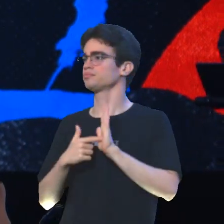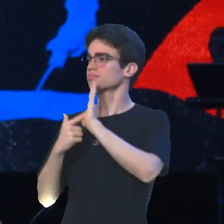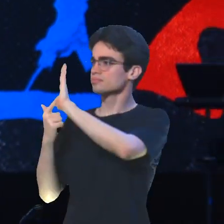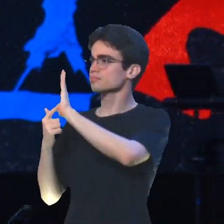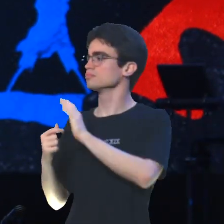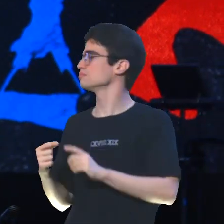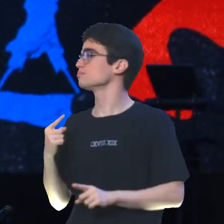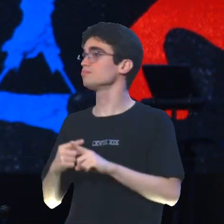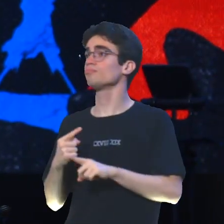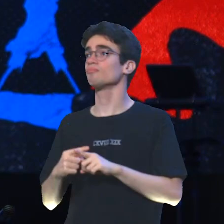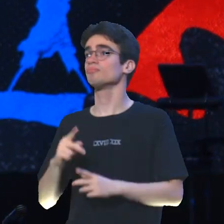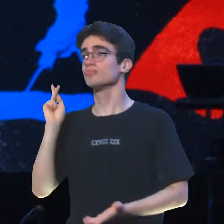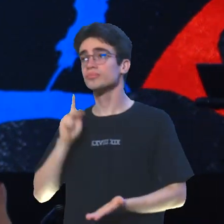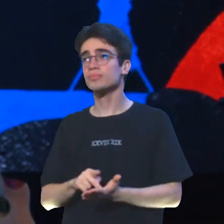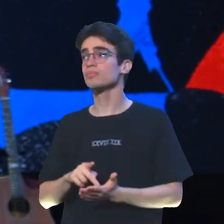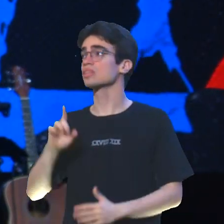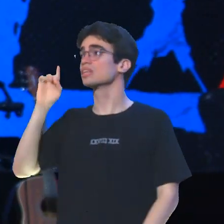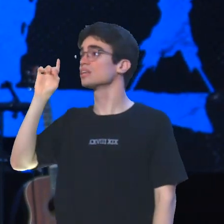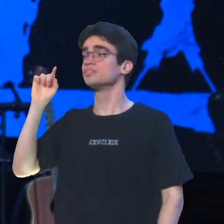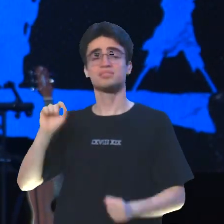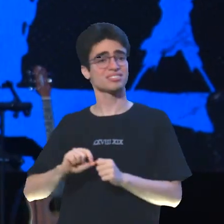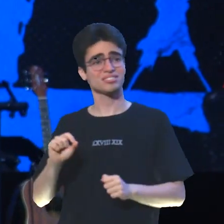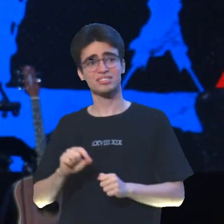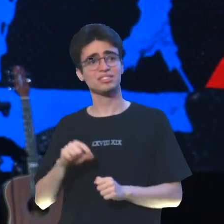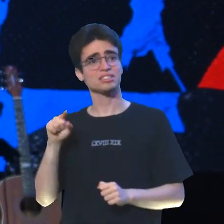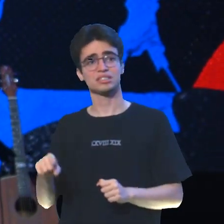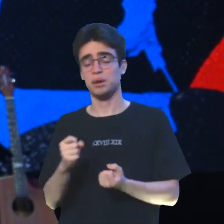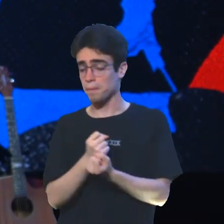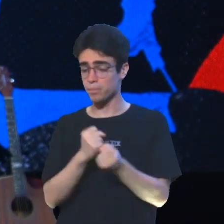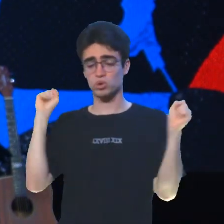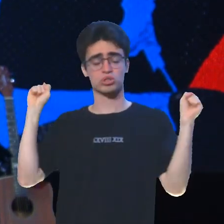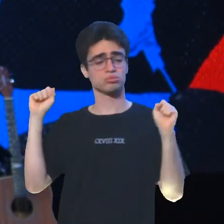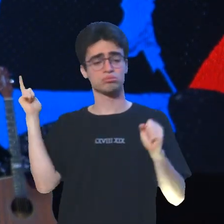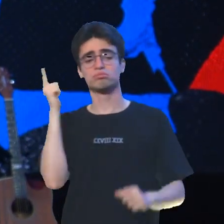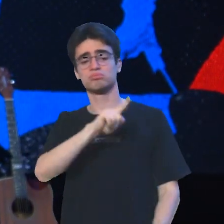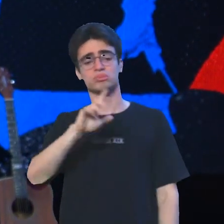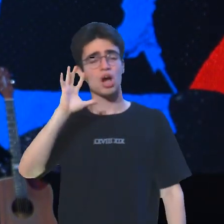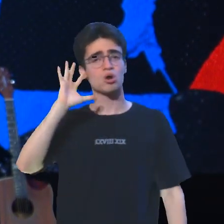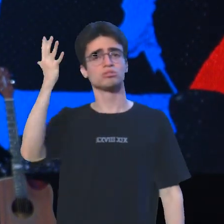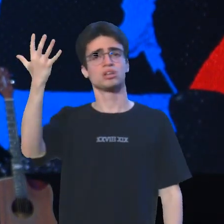Deus fez realmente o impossível acontecer.